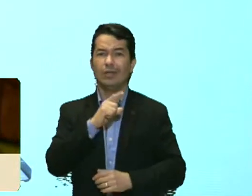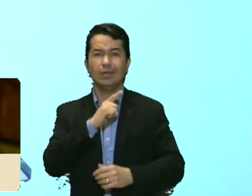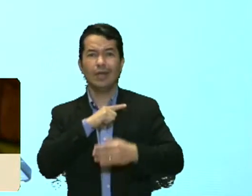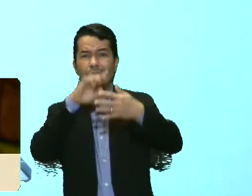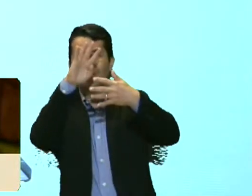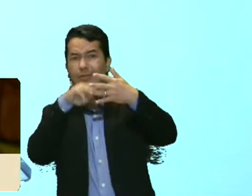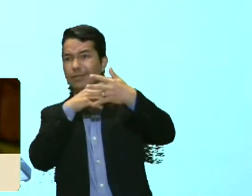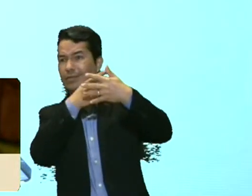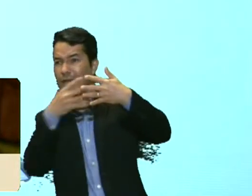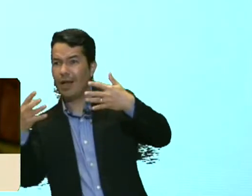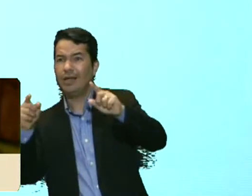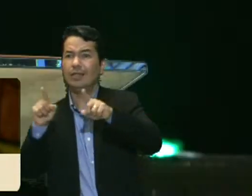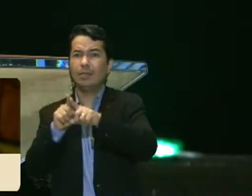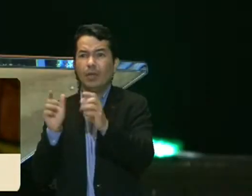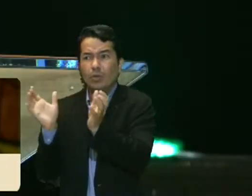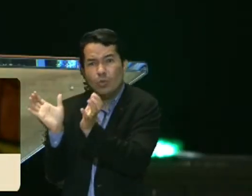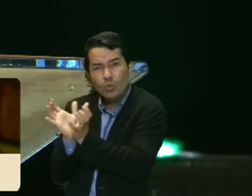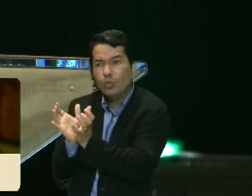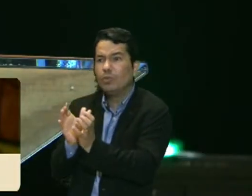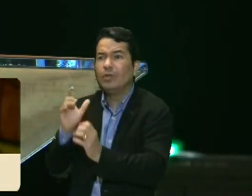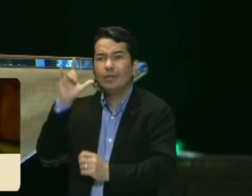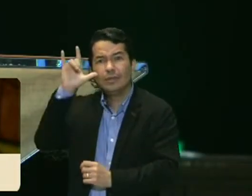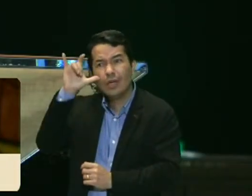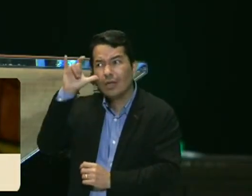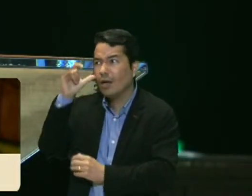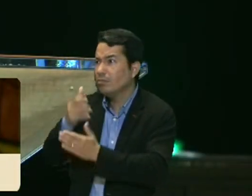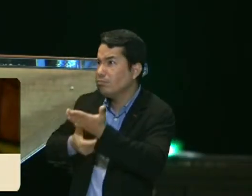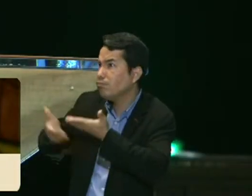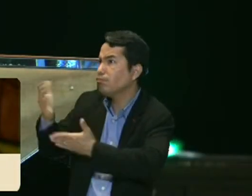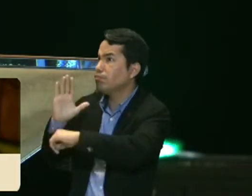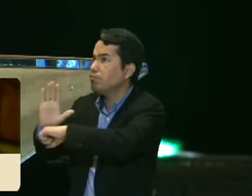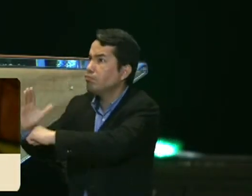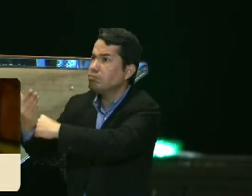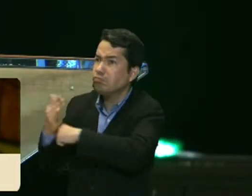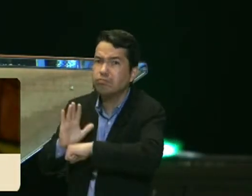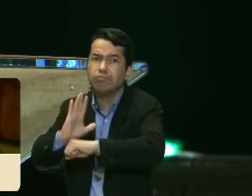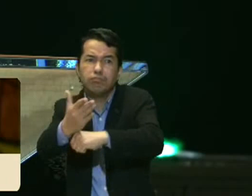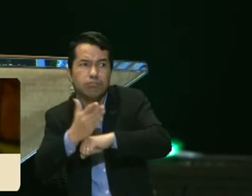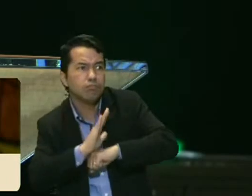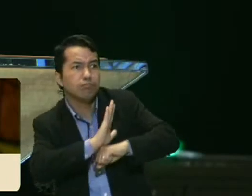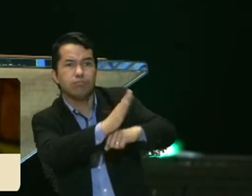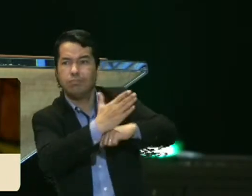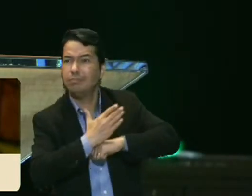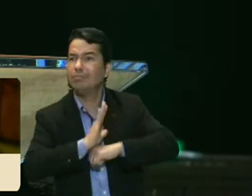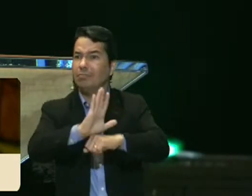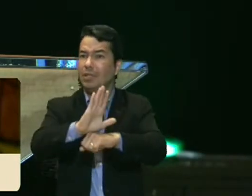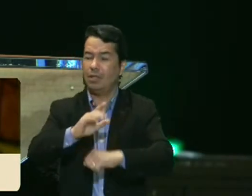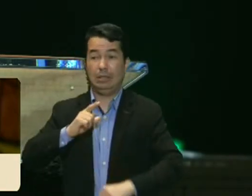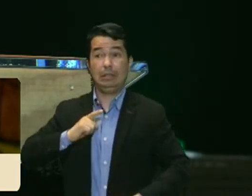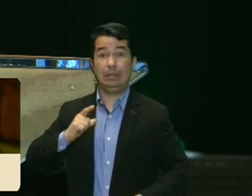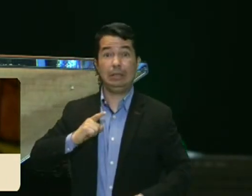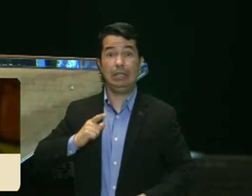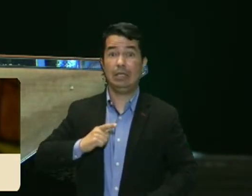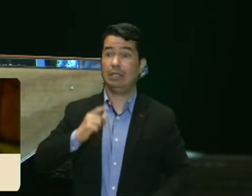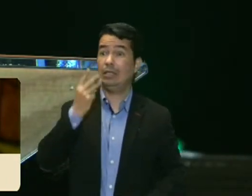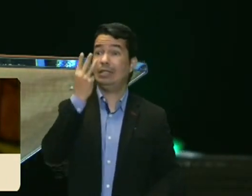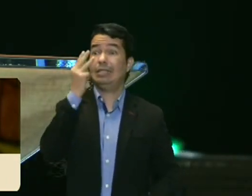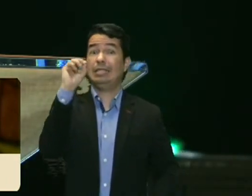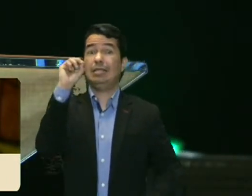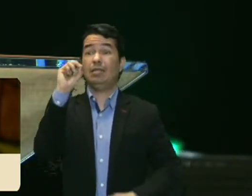num grupo do Instagram, e nós vamos interceder uns com os outros. Graças a Deus, assim, de imediato apareceu mais de